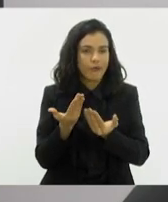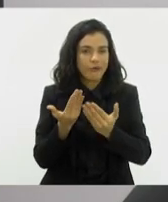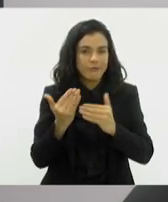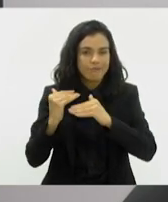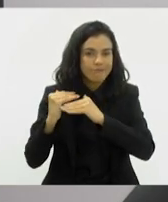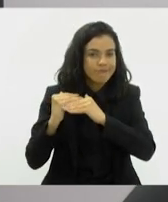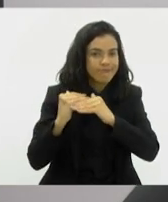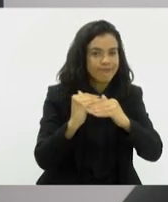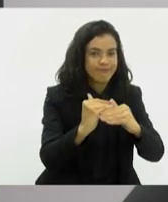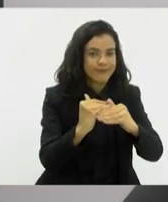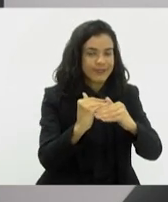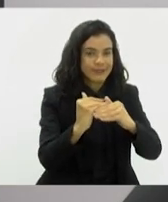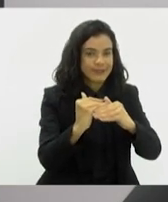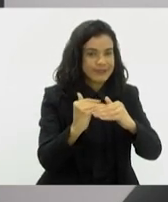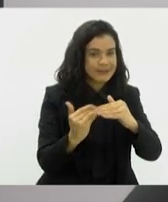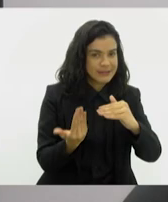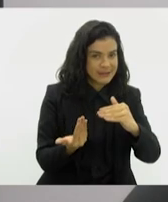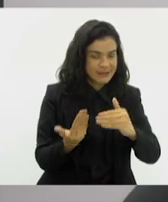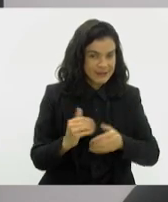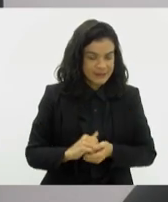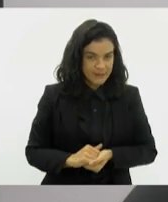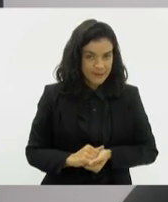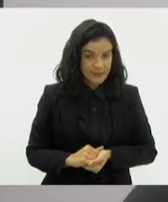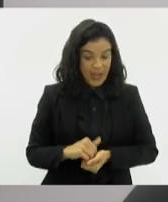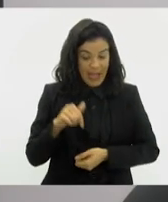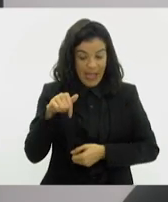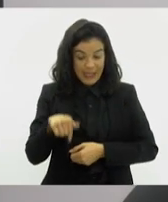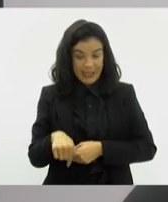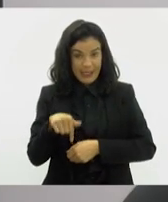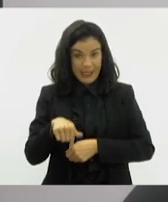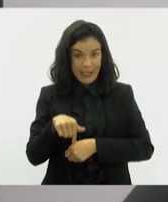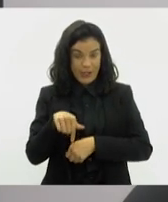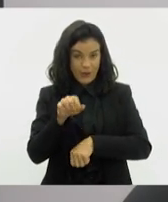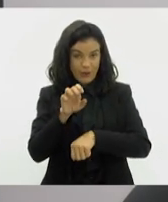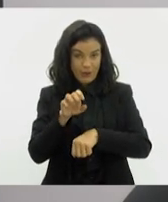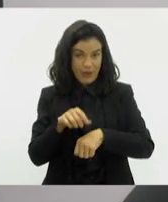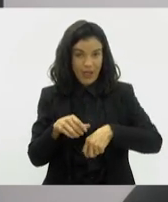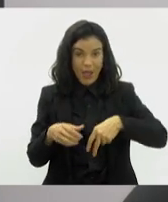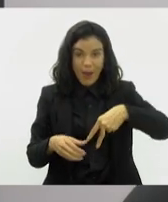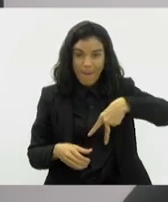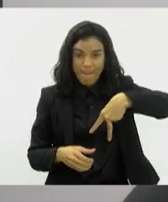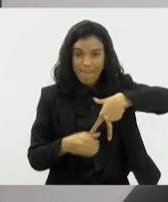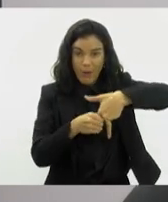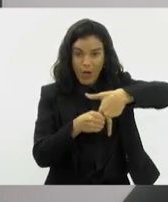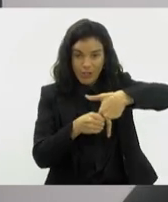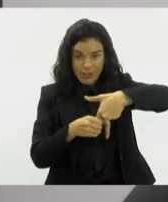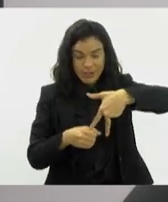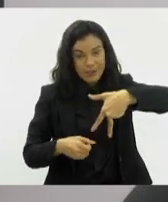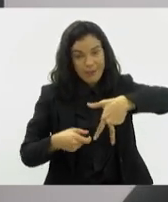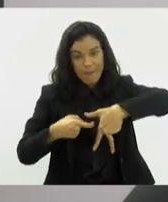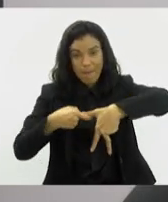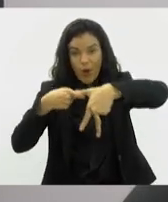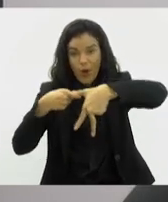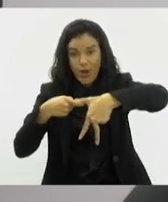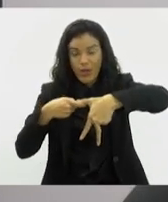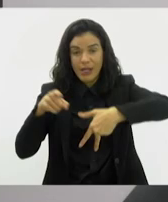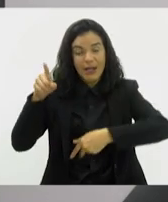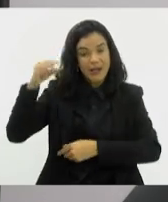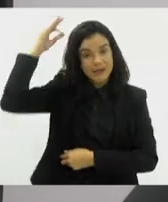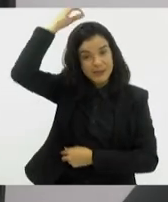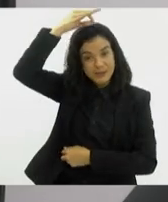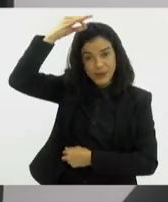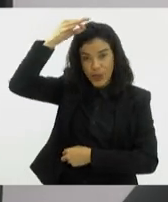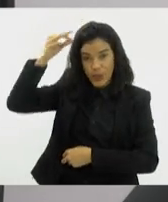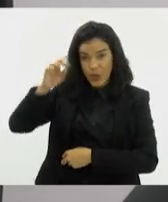de saúde se aqui é permitido órtese e prótese, e se no Espírito Santo não é, e